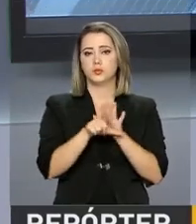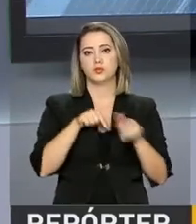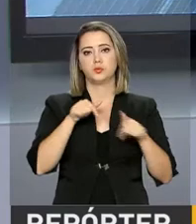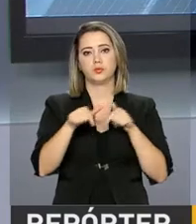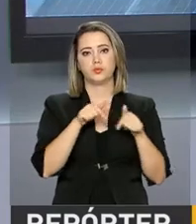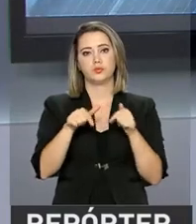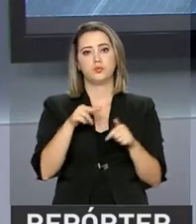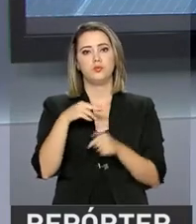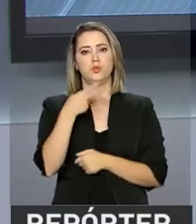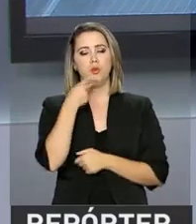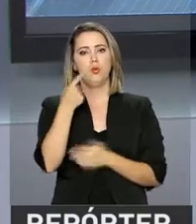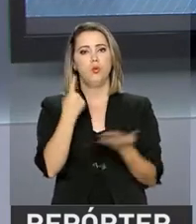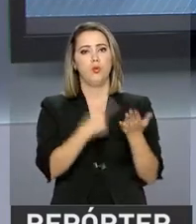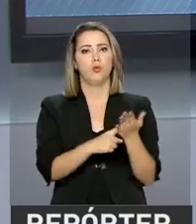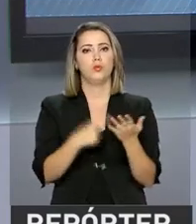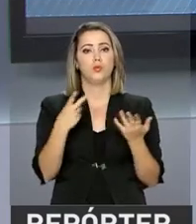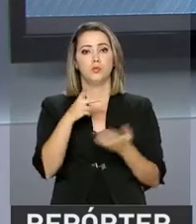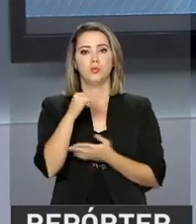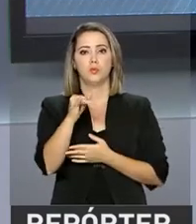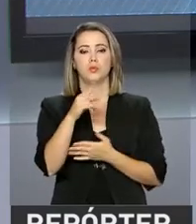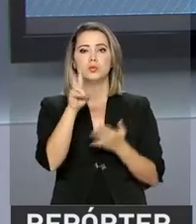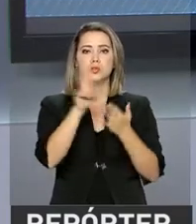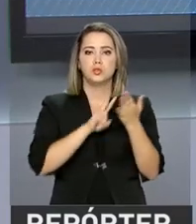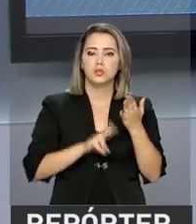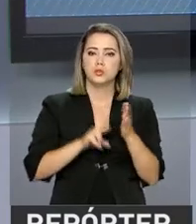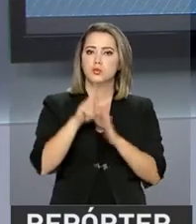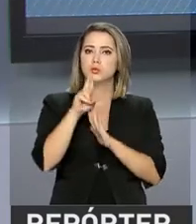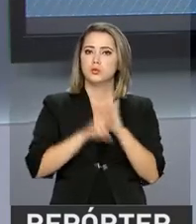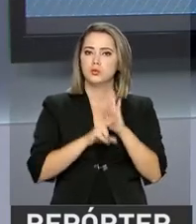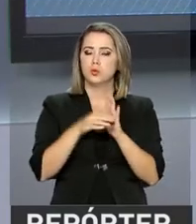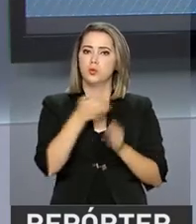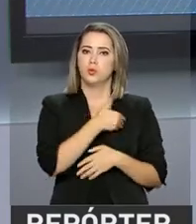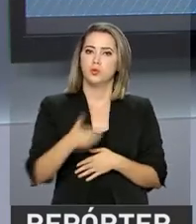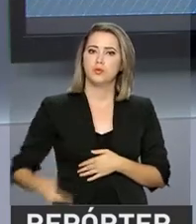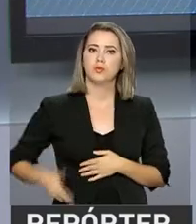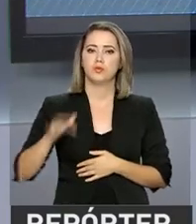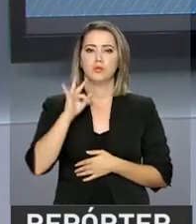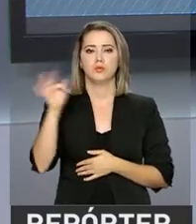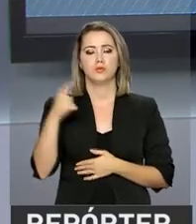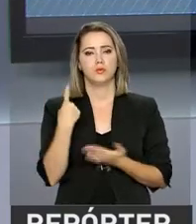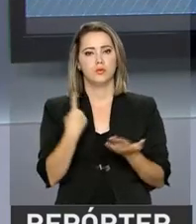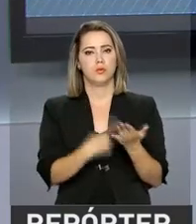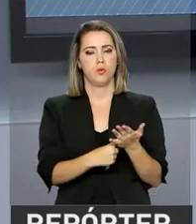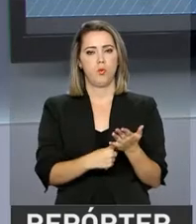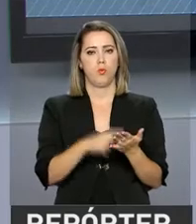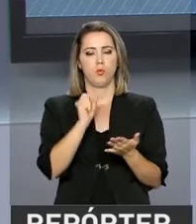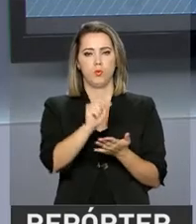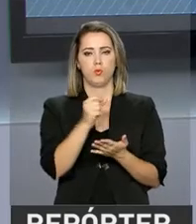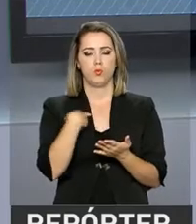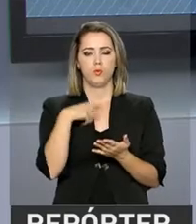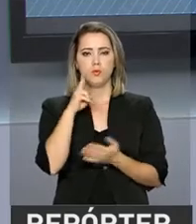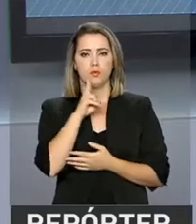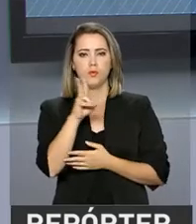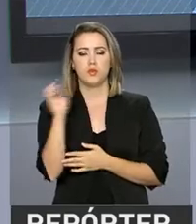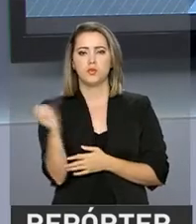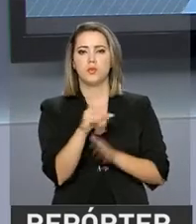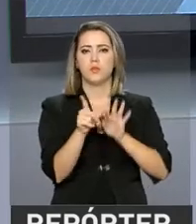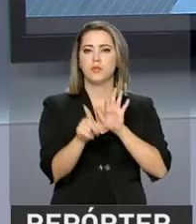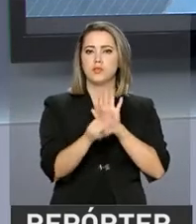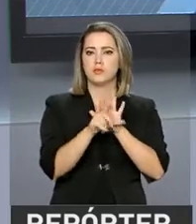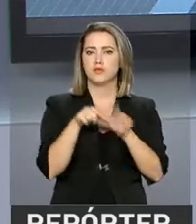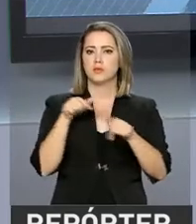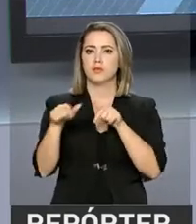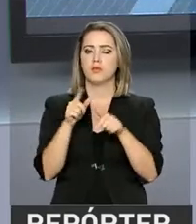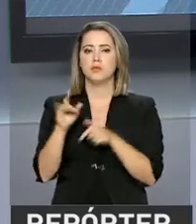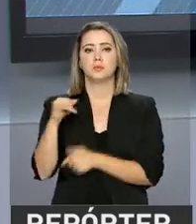Ricardo Ferraço, confirmou a data para a leitura do relatório. O governo federal considera a modernização das leis trabalhistas fundamental